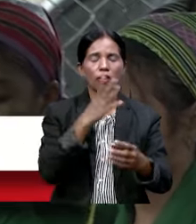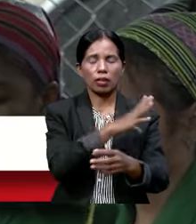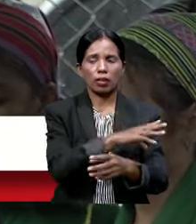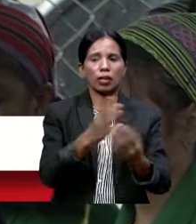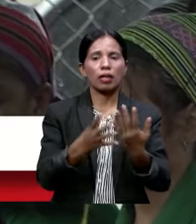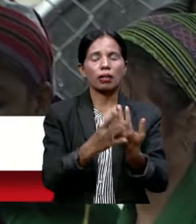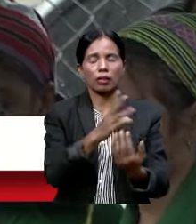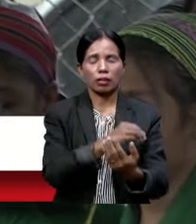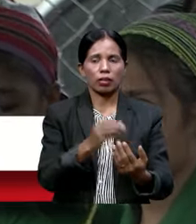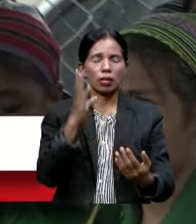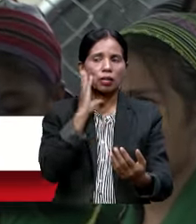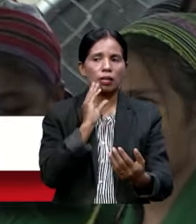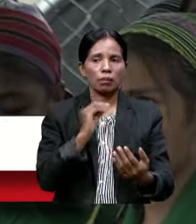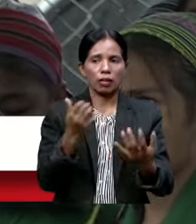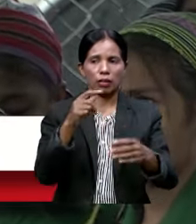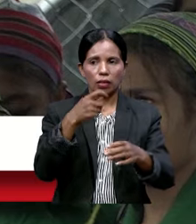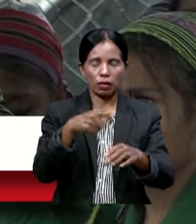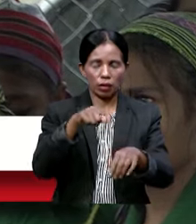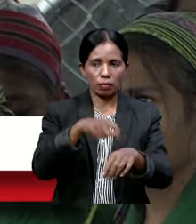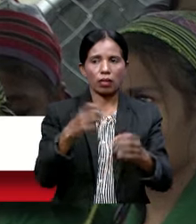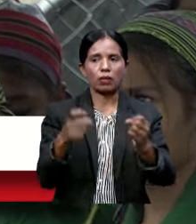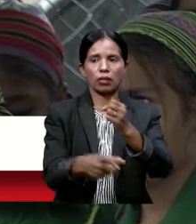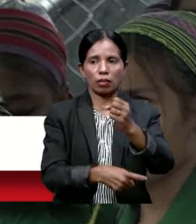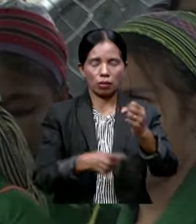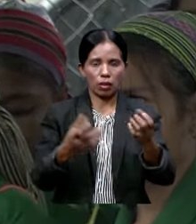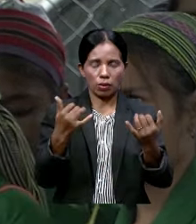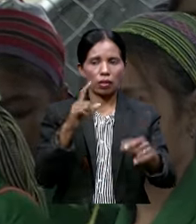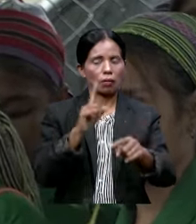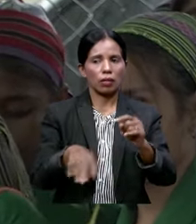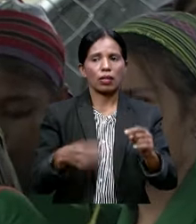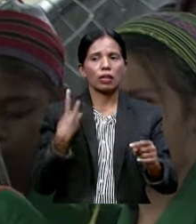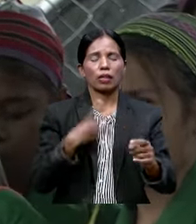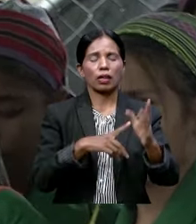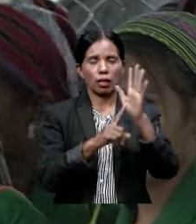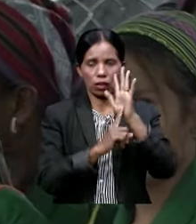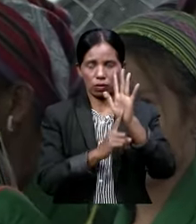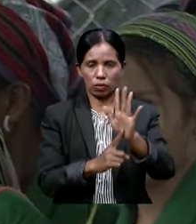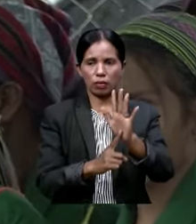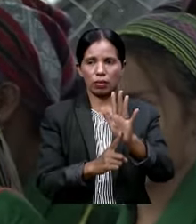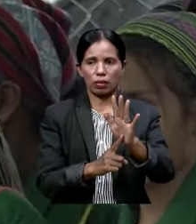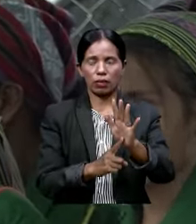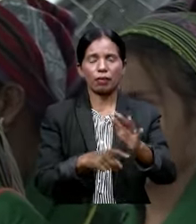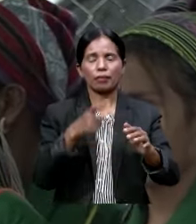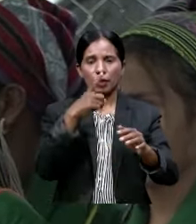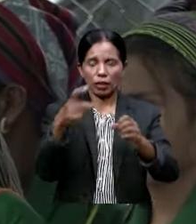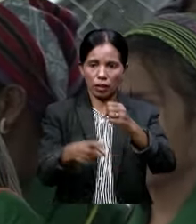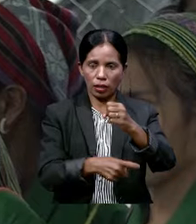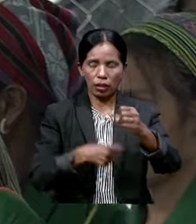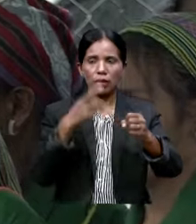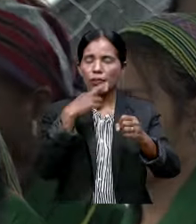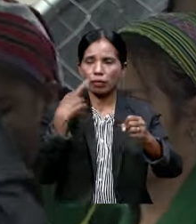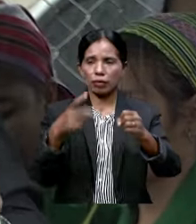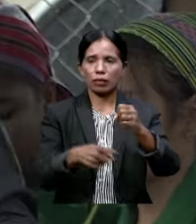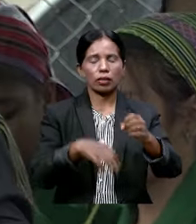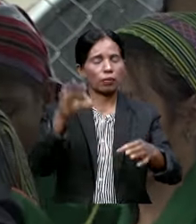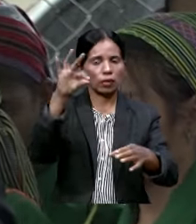agora harona balu balu de tempo agora los tempo kulieta, koin bele kulieta. Tapi ta kara turu kata hare nata ita bele kuda tempo